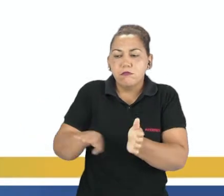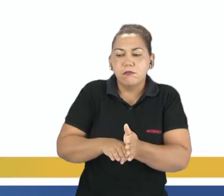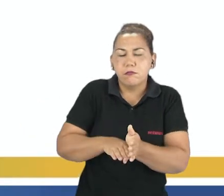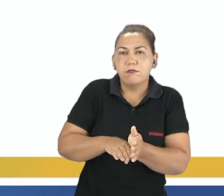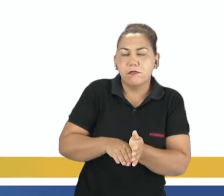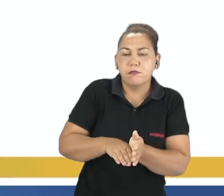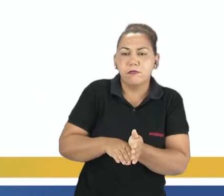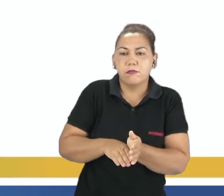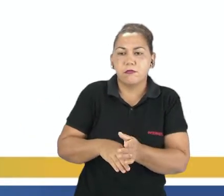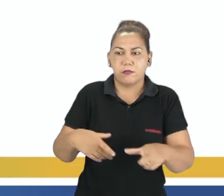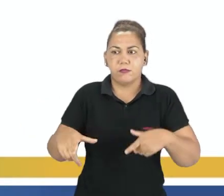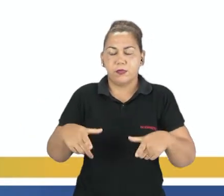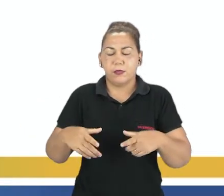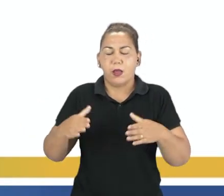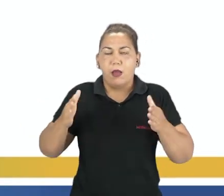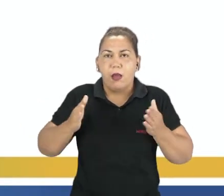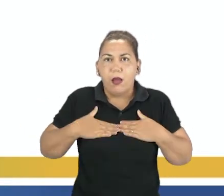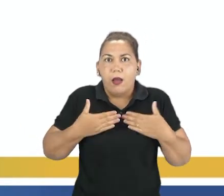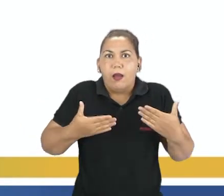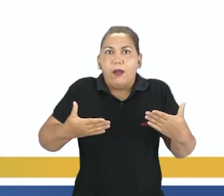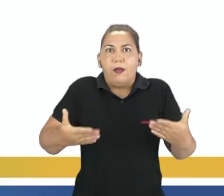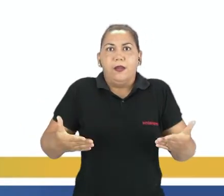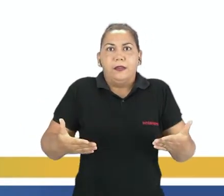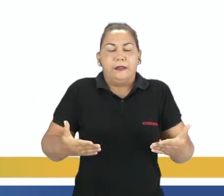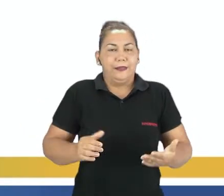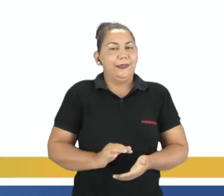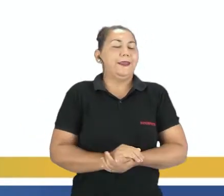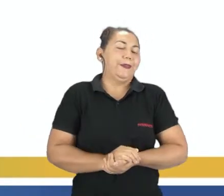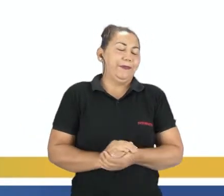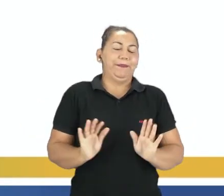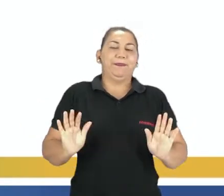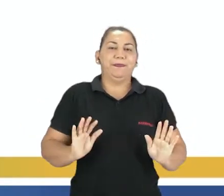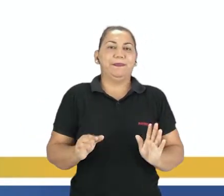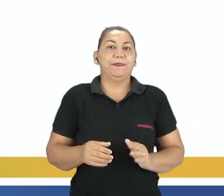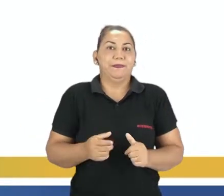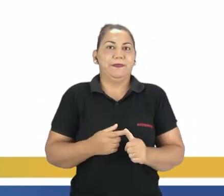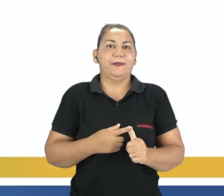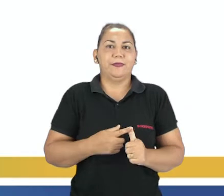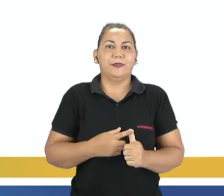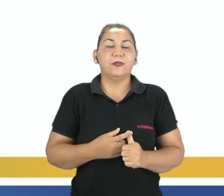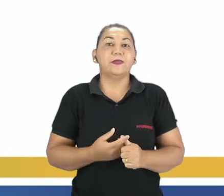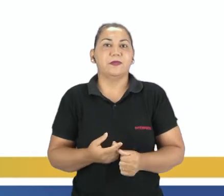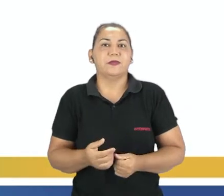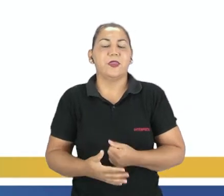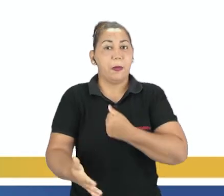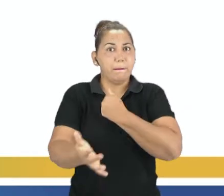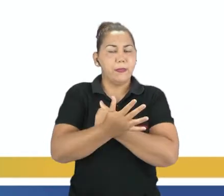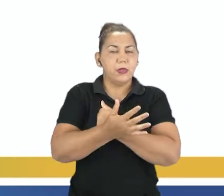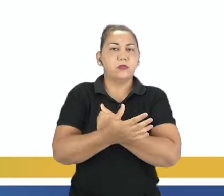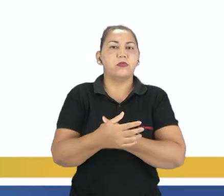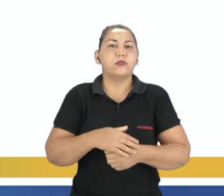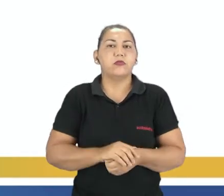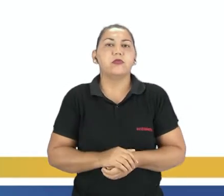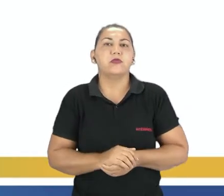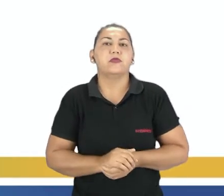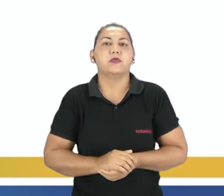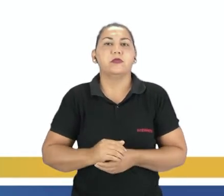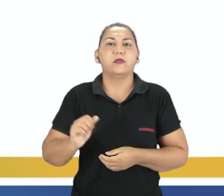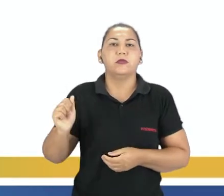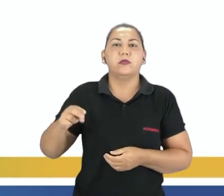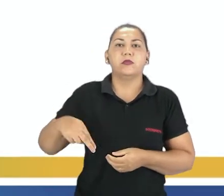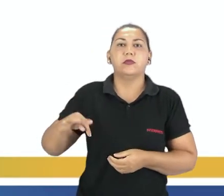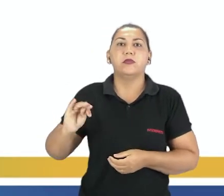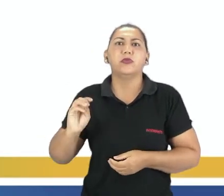um susto. Quer dizer, primeiro foi: ai, me ajudem, Antônio, Luísa, João. Depois foram